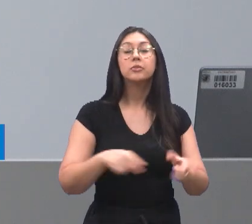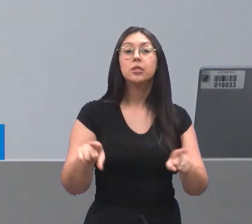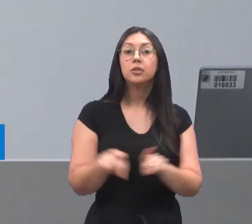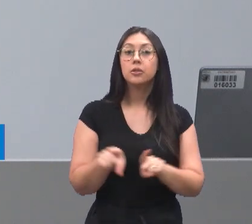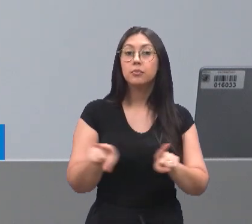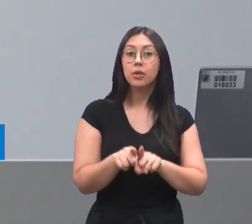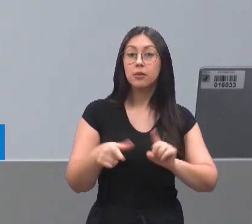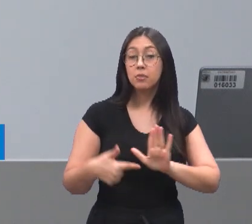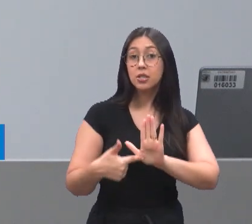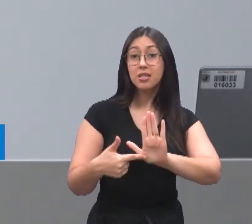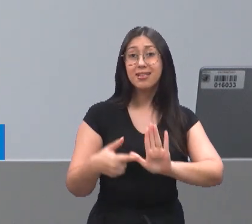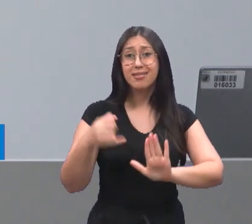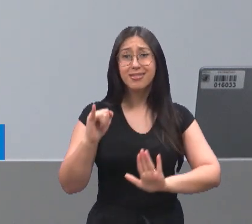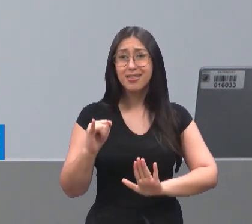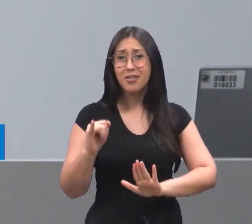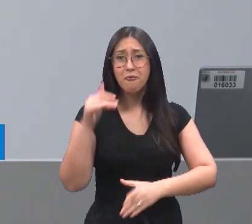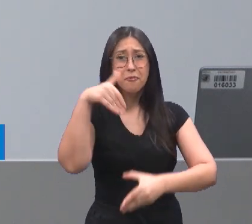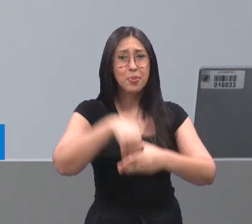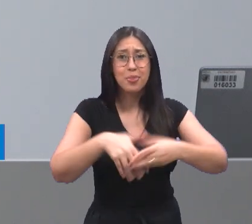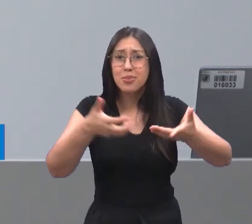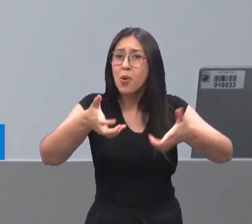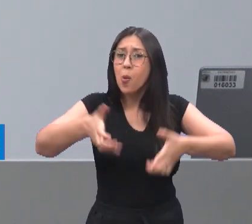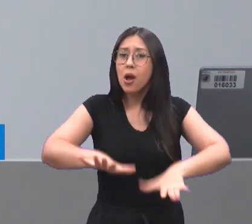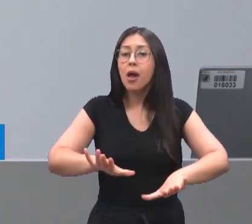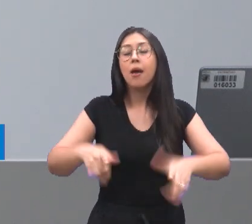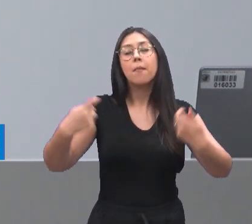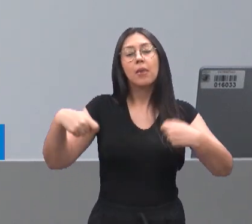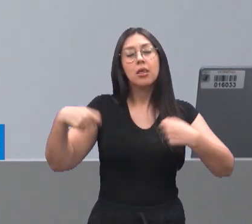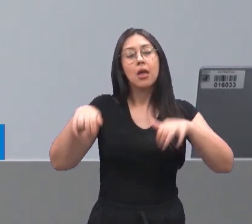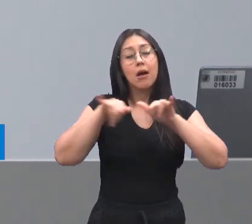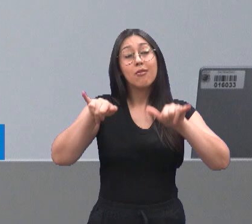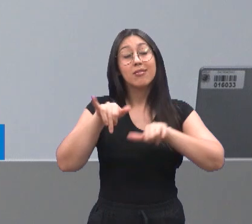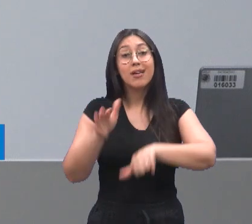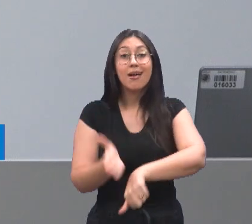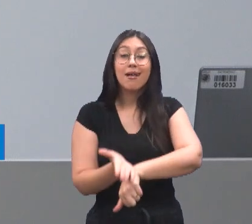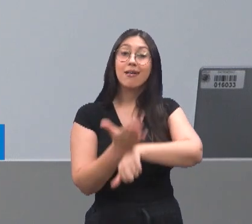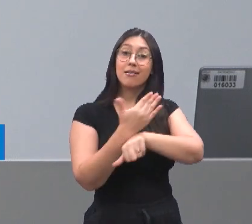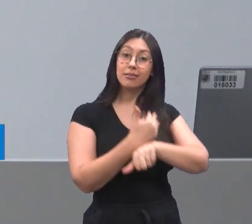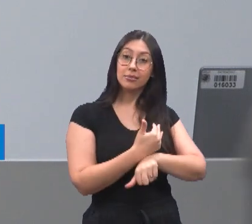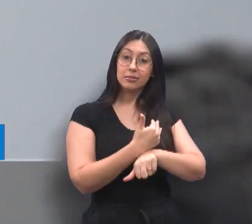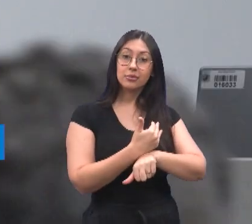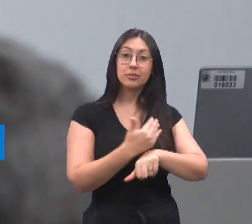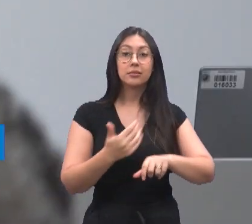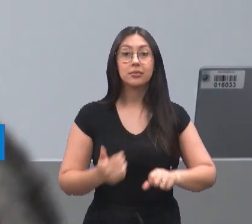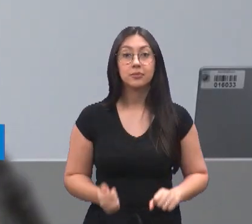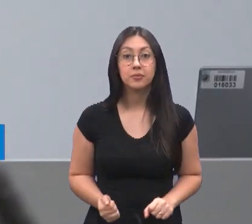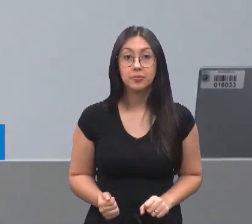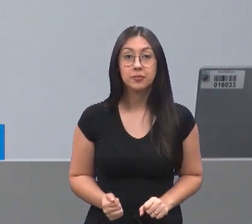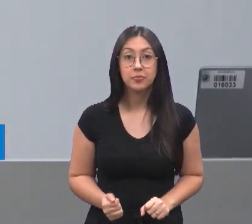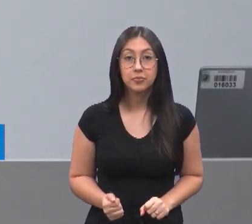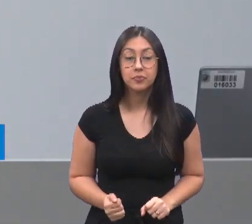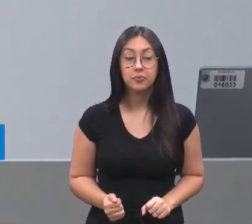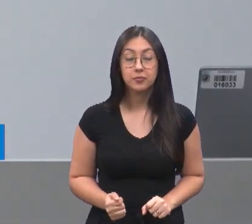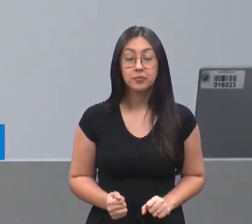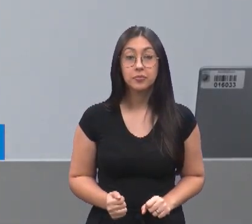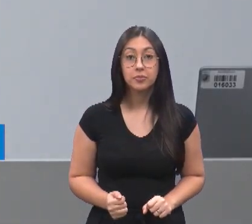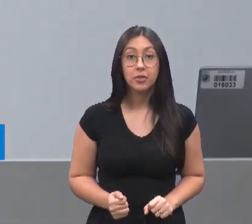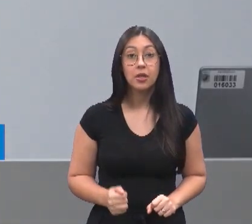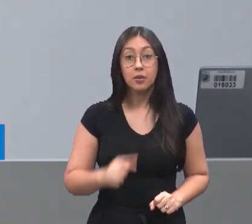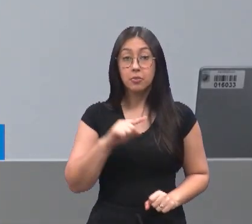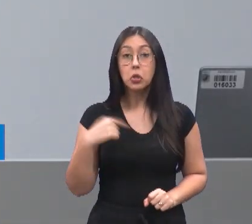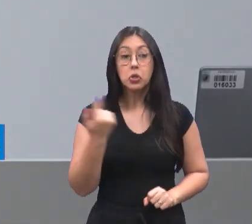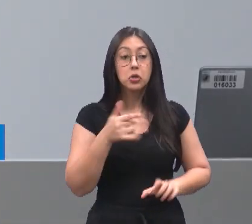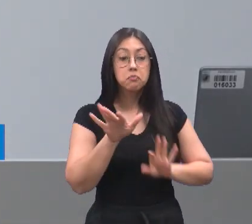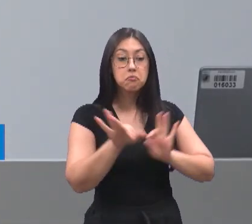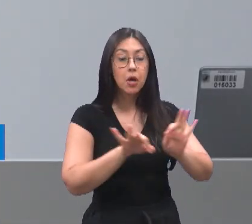as abstenções a qualquer votação deverão ser avisadas antes do início das votações das proposituras, para que seja